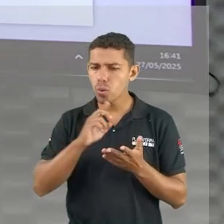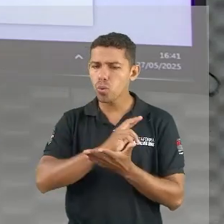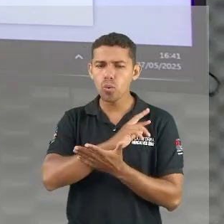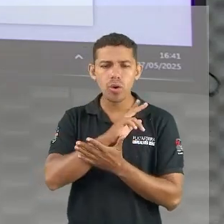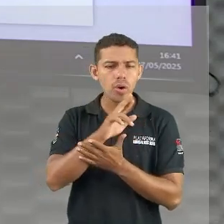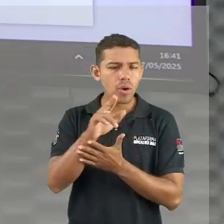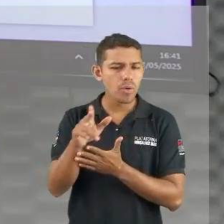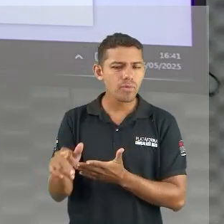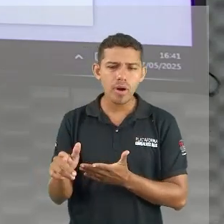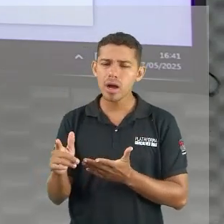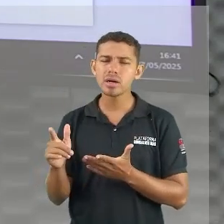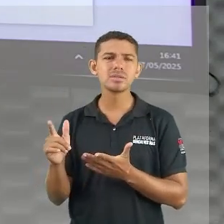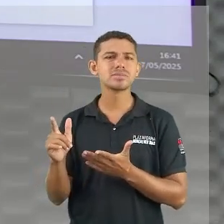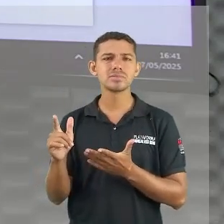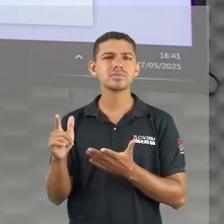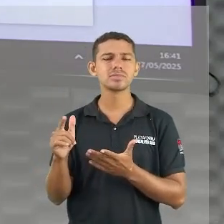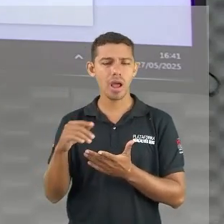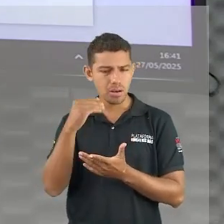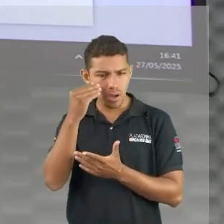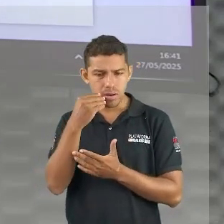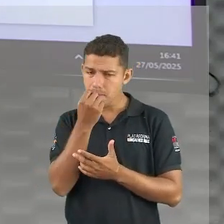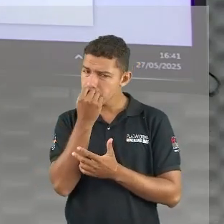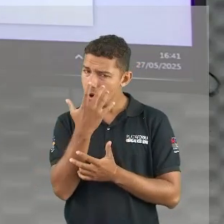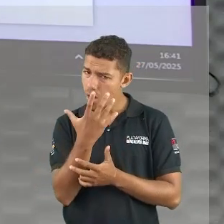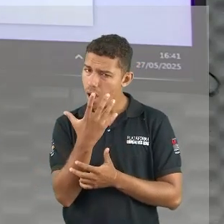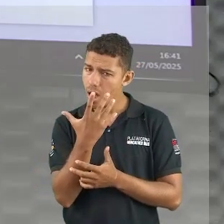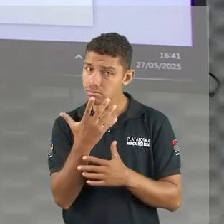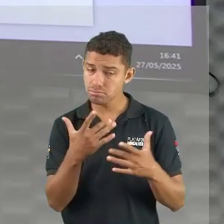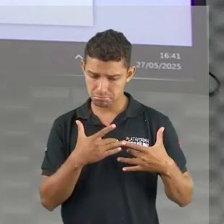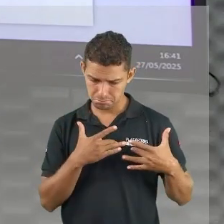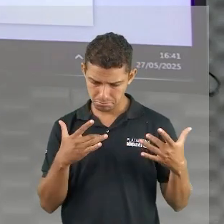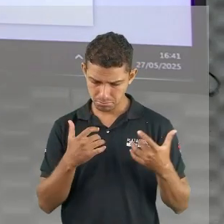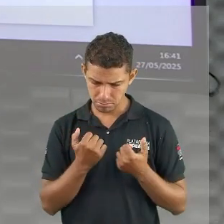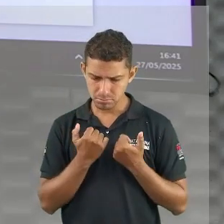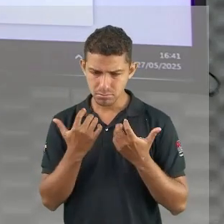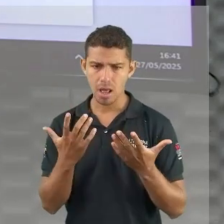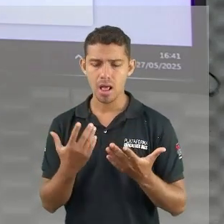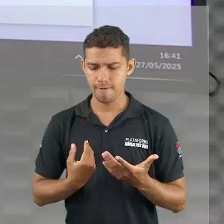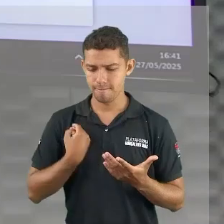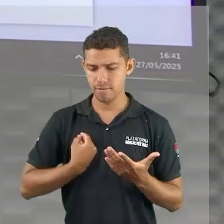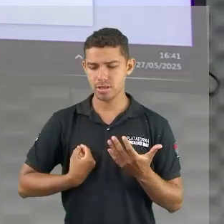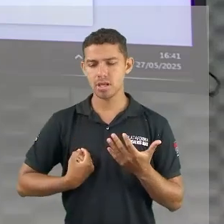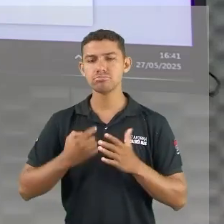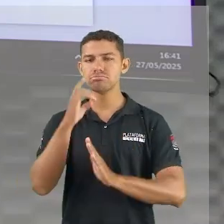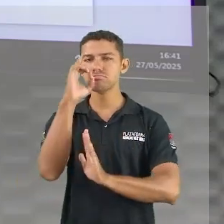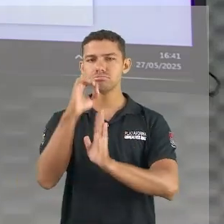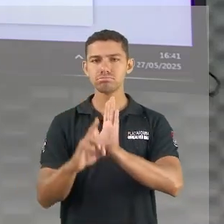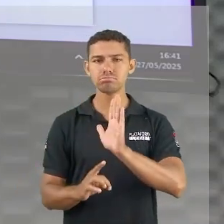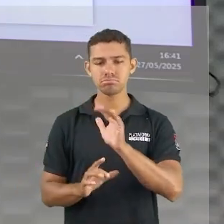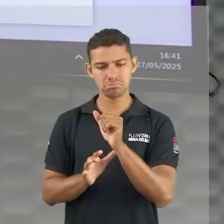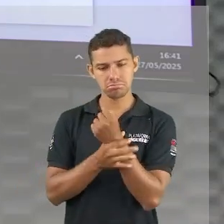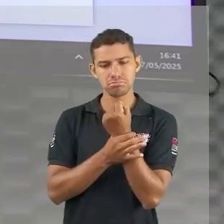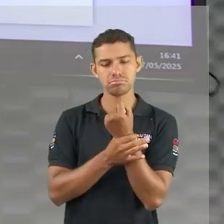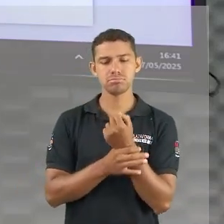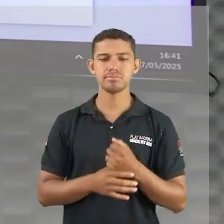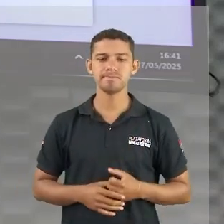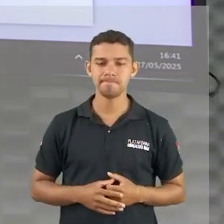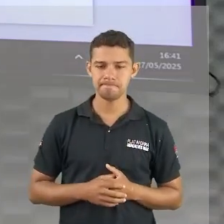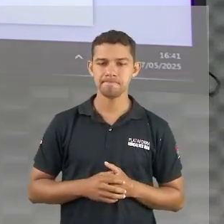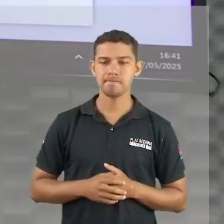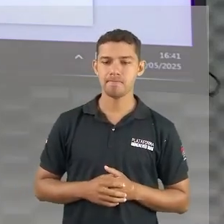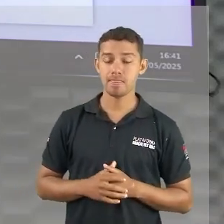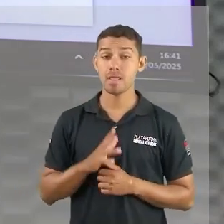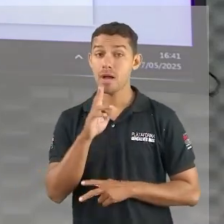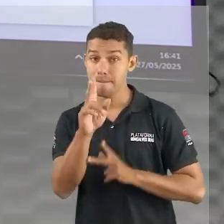série de coisas que são necessárias para que a gente tenha uma vida ainda mais digna, né? Então, os povos indígenas